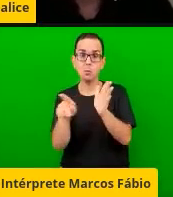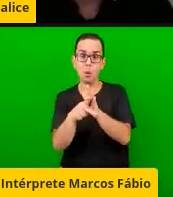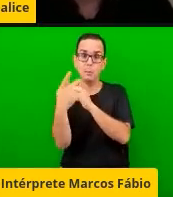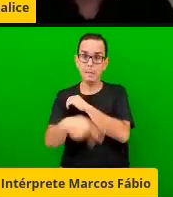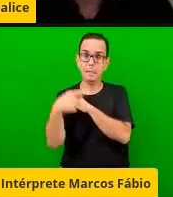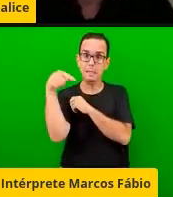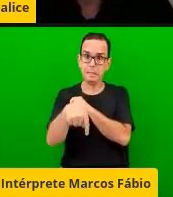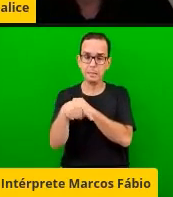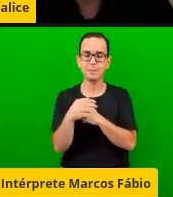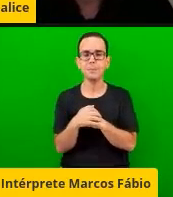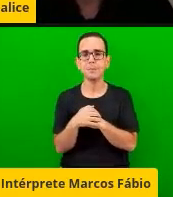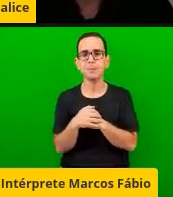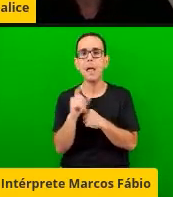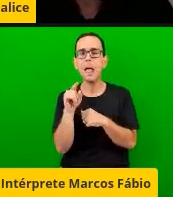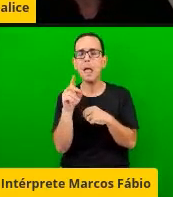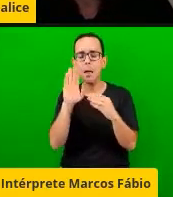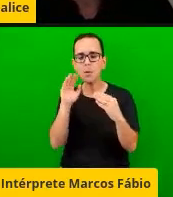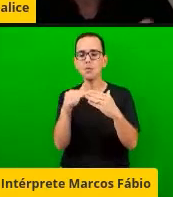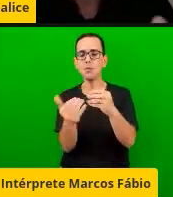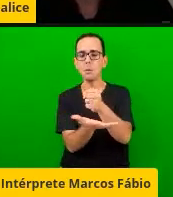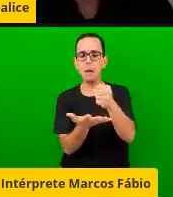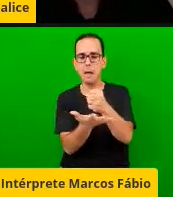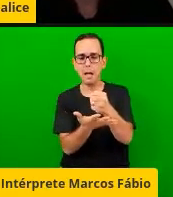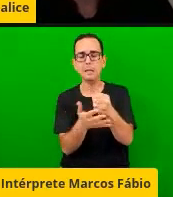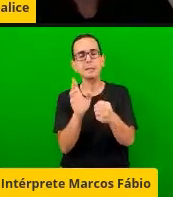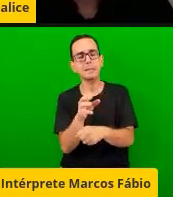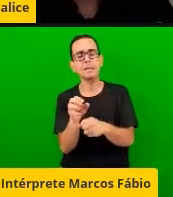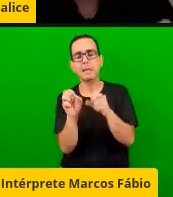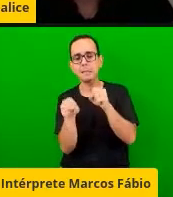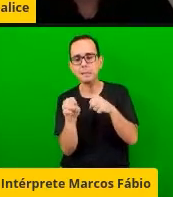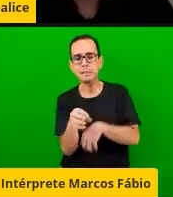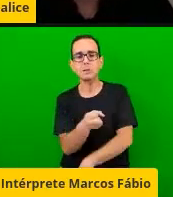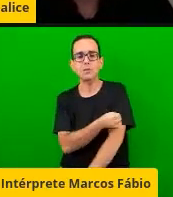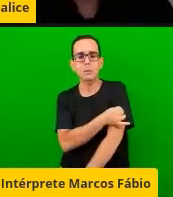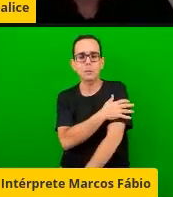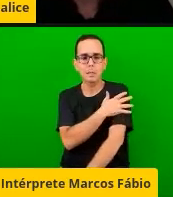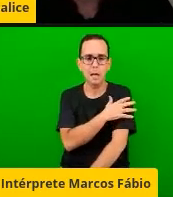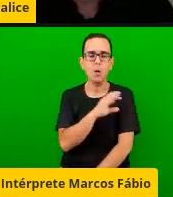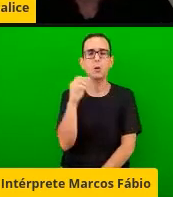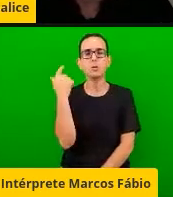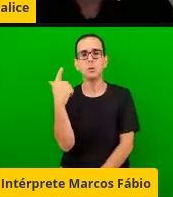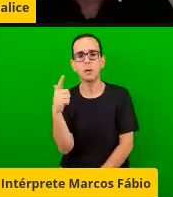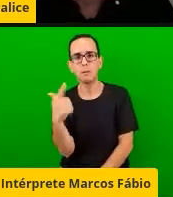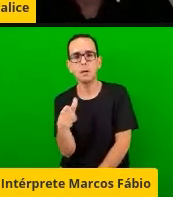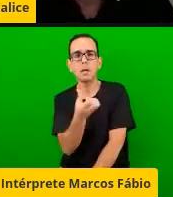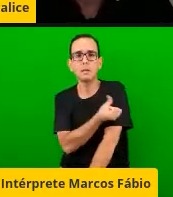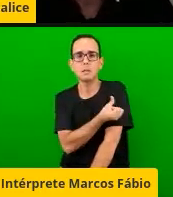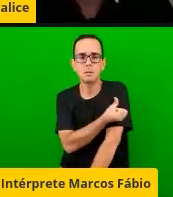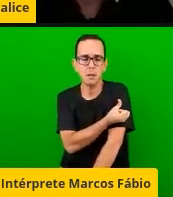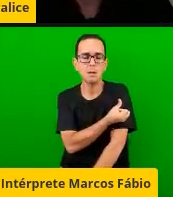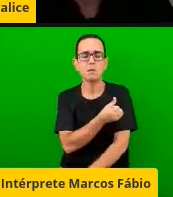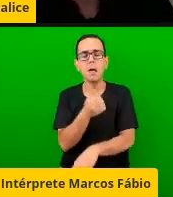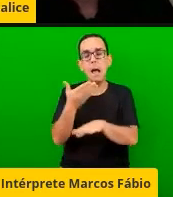aí o que está na base, né? EF, que é ensino fundamental, 6º ano, a geografia, né? A habilidade número 5,